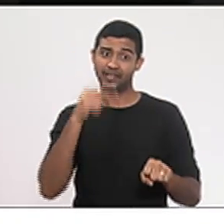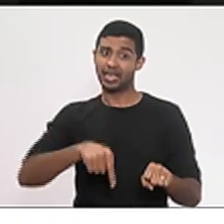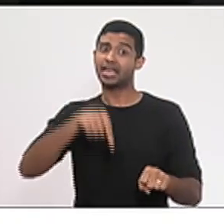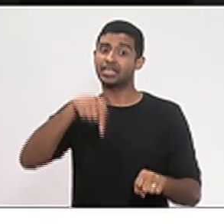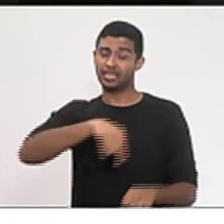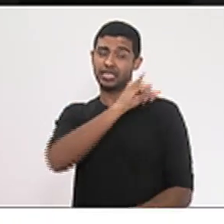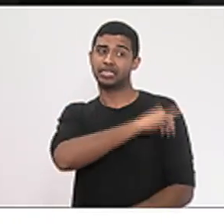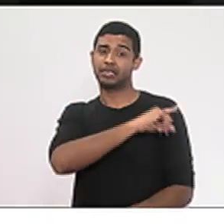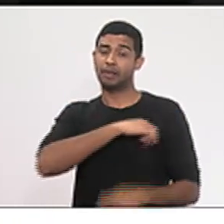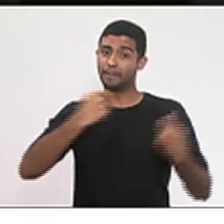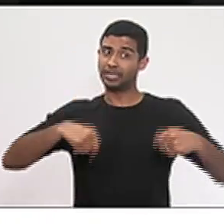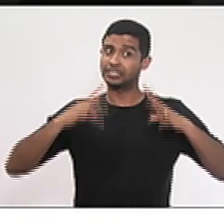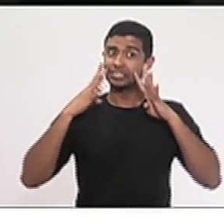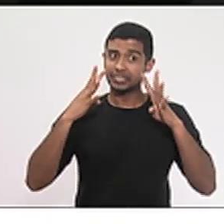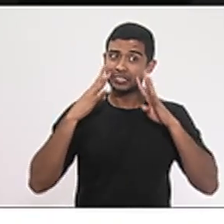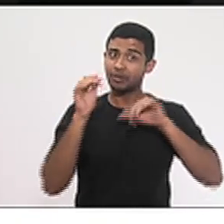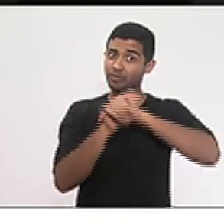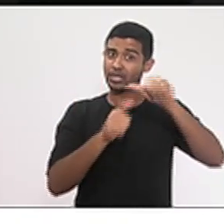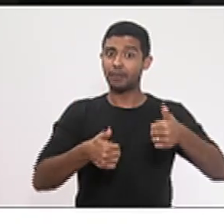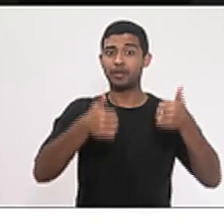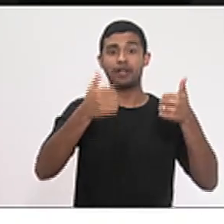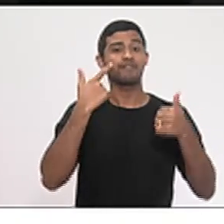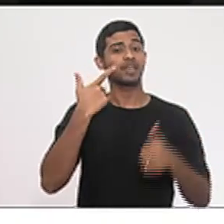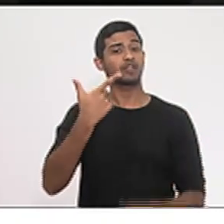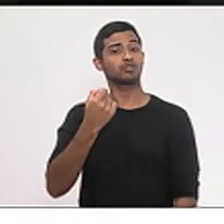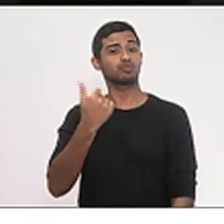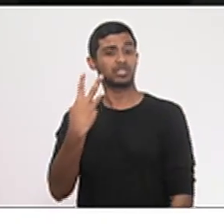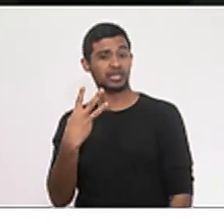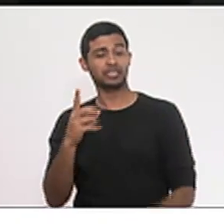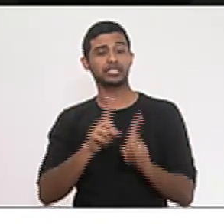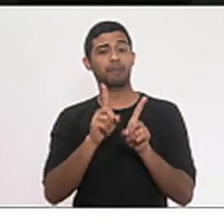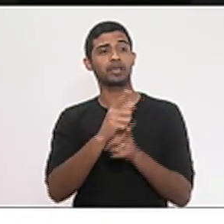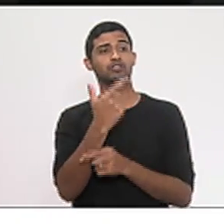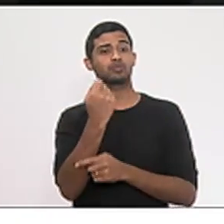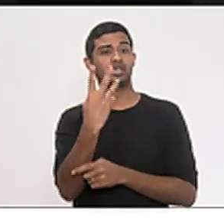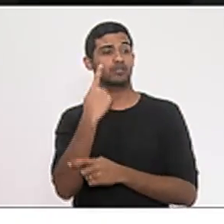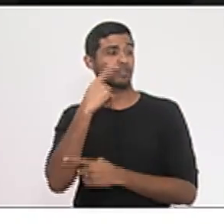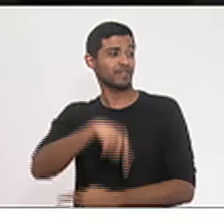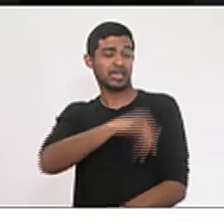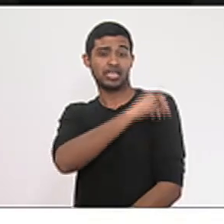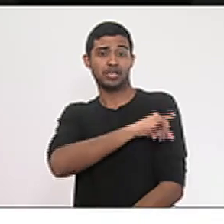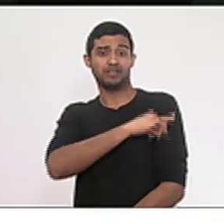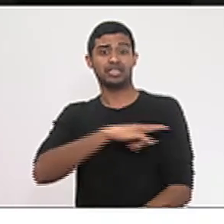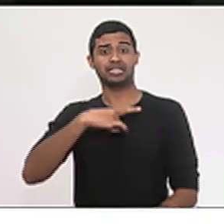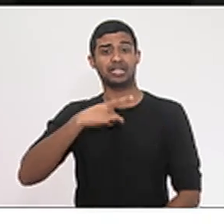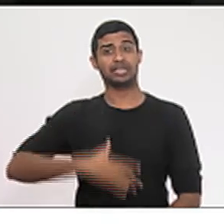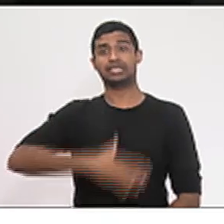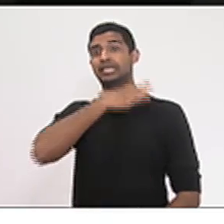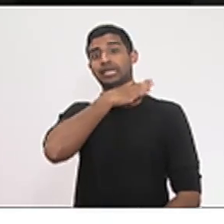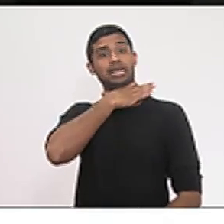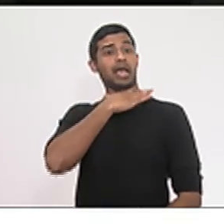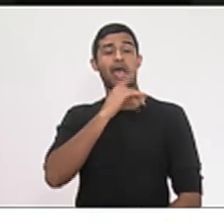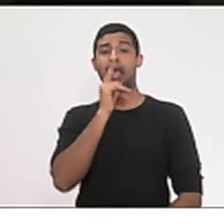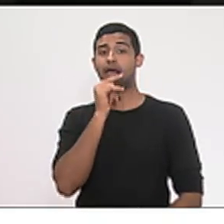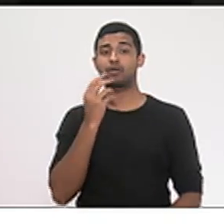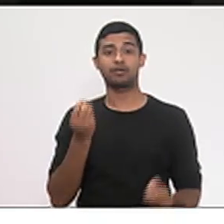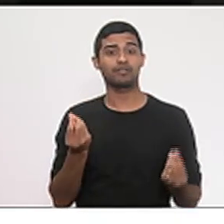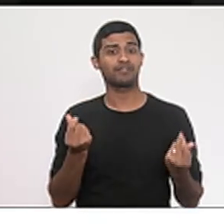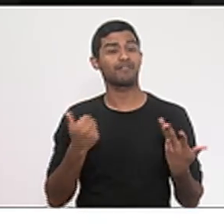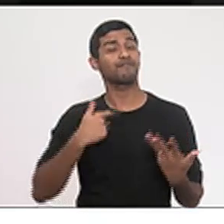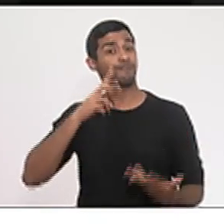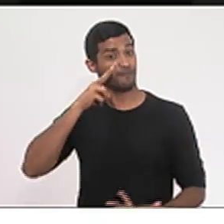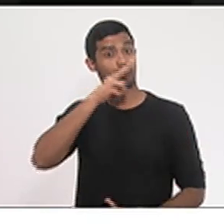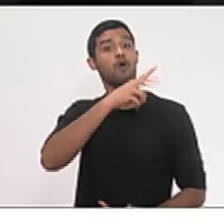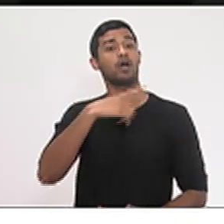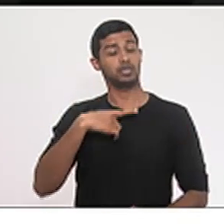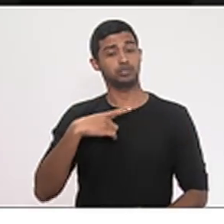precisa da nossa atenção. Em 2013 e 2014, o Estado do Rio de Janeiro viveu uma crise hídrica muito